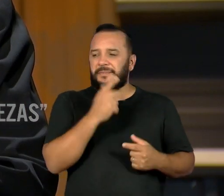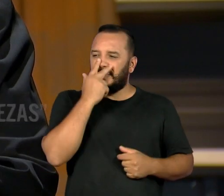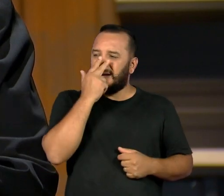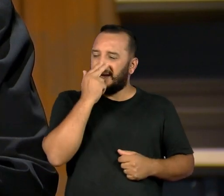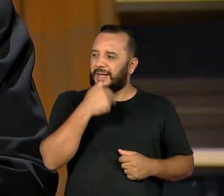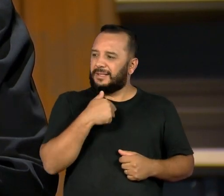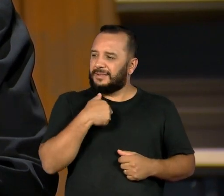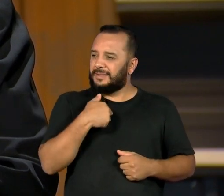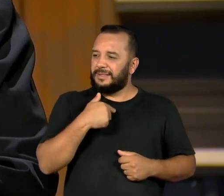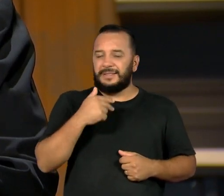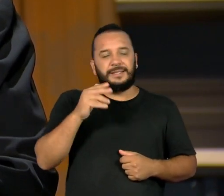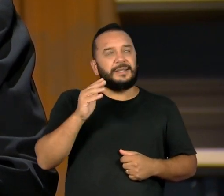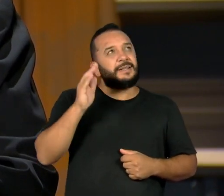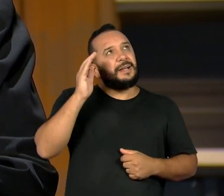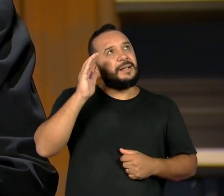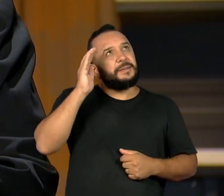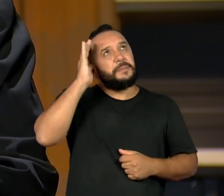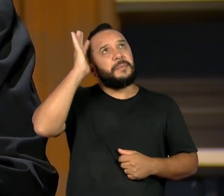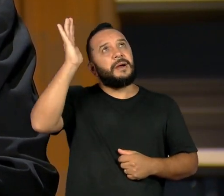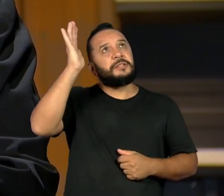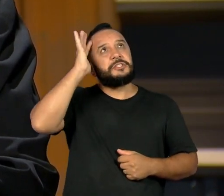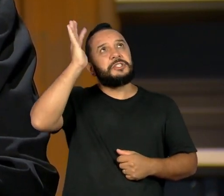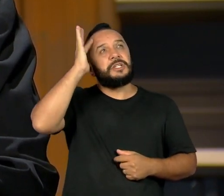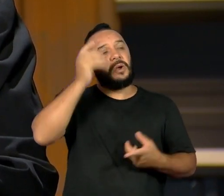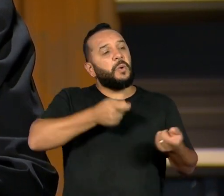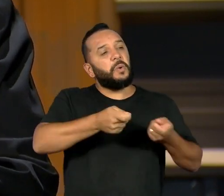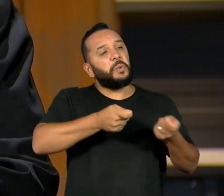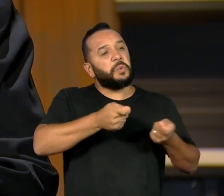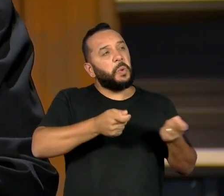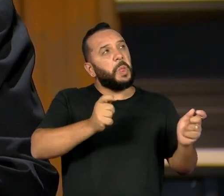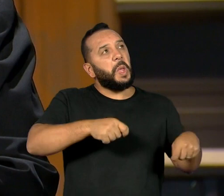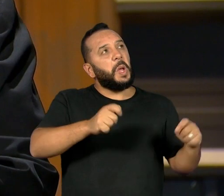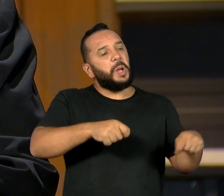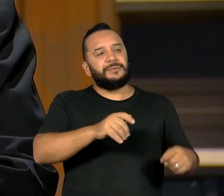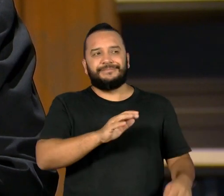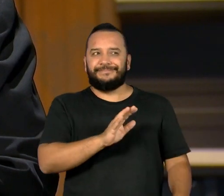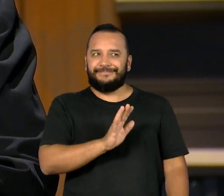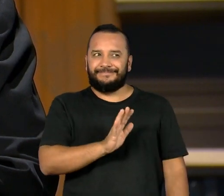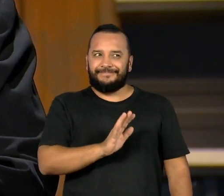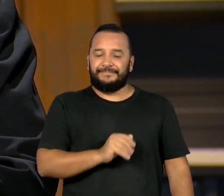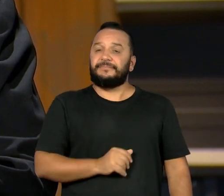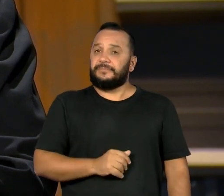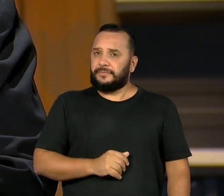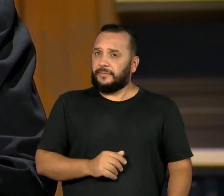isso seja algo, né, mais do que presente